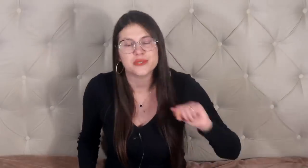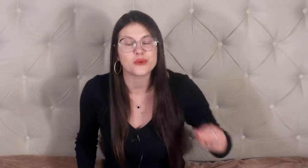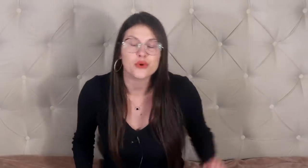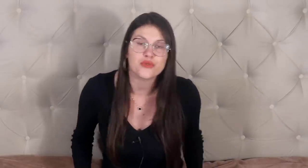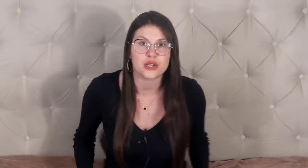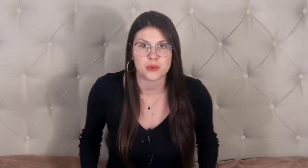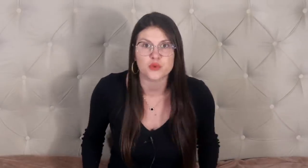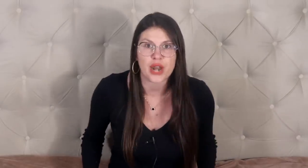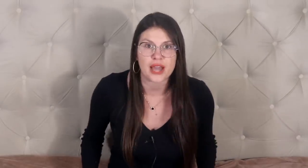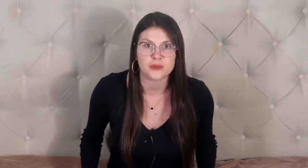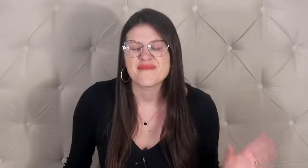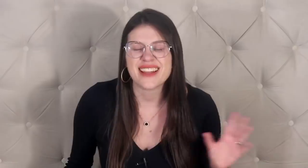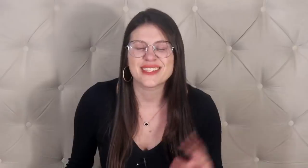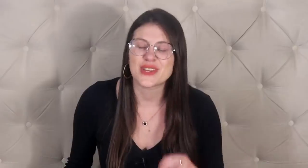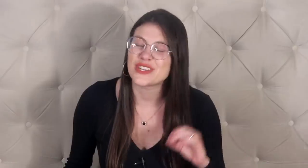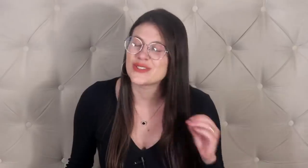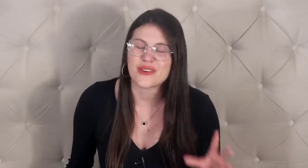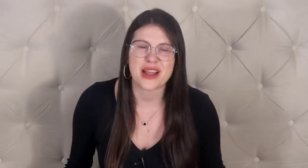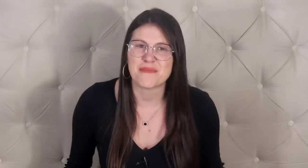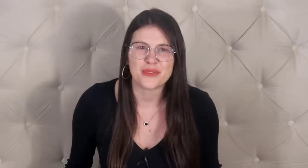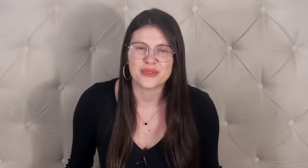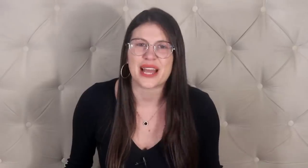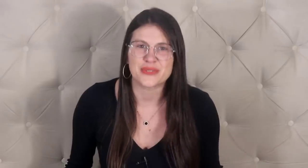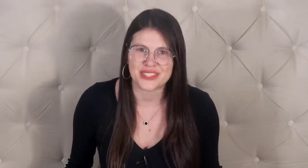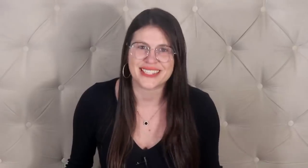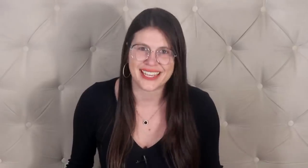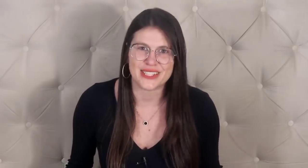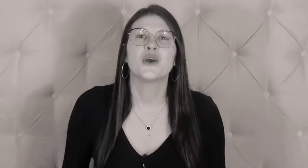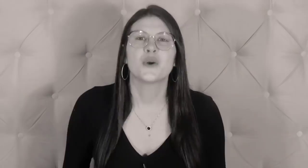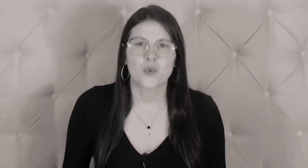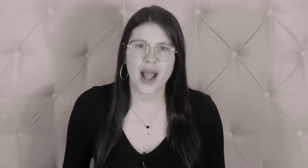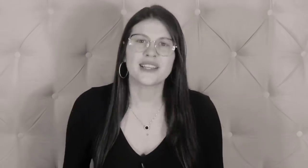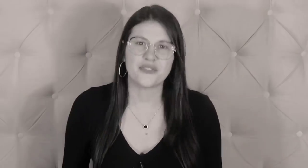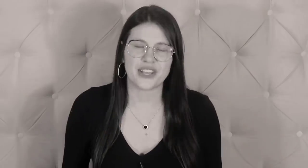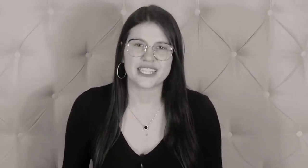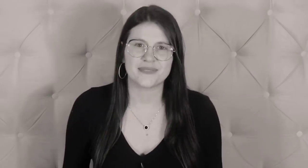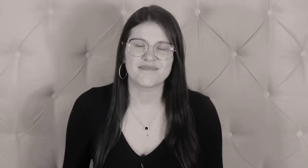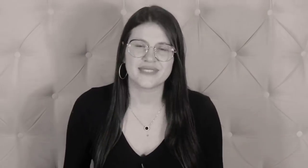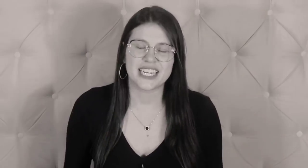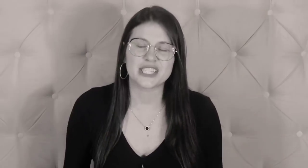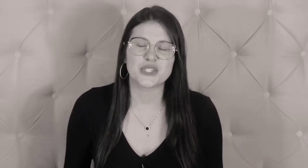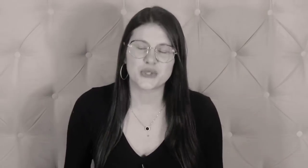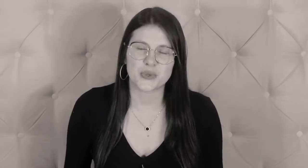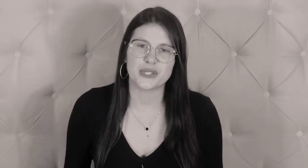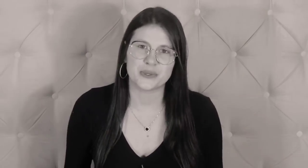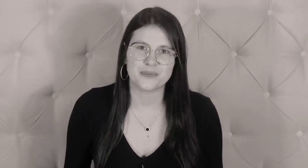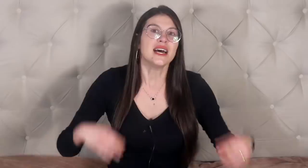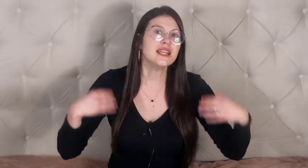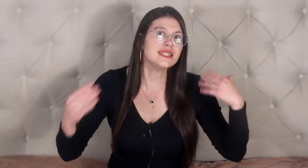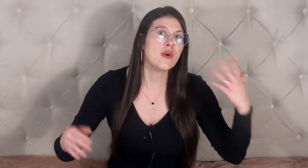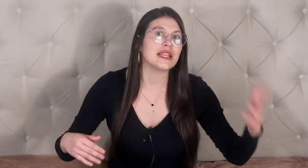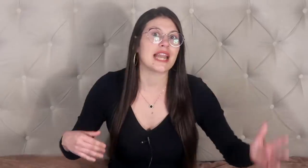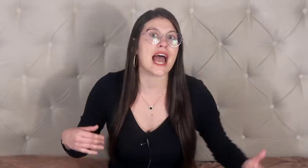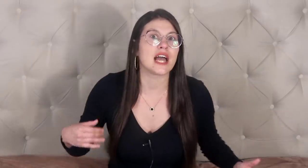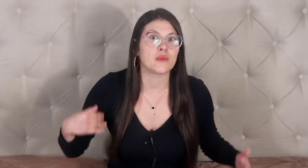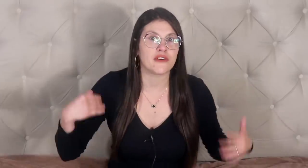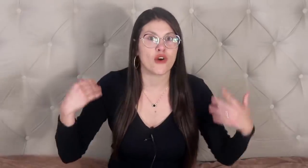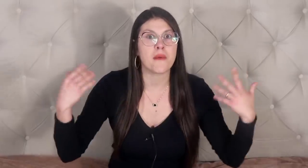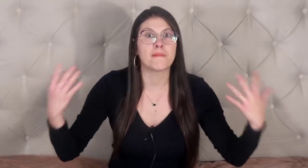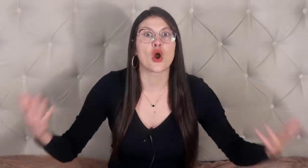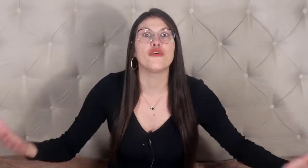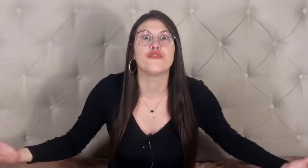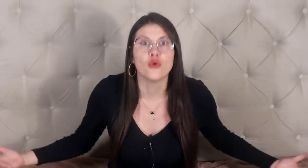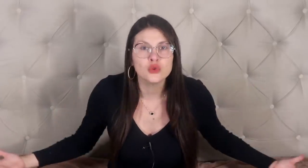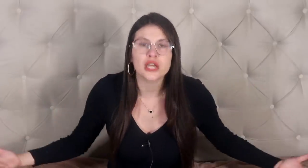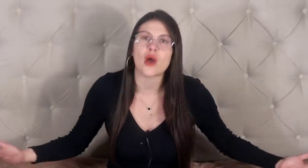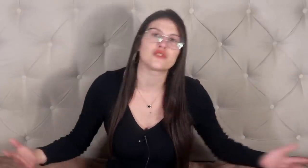a corrupção no governo Bolsonaro. Mas isso a gente só vai aprofundar no dia seguinte. Quarta-feira, 30 de junho. Antes de eu entrar numa